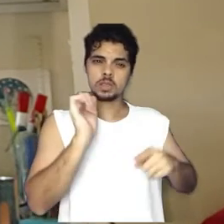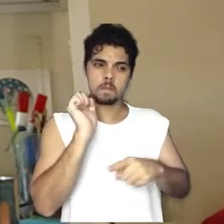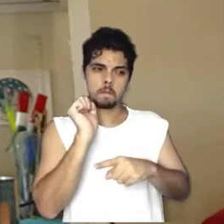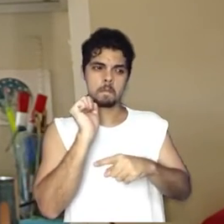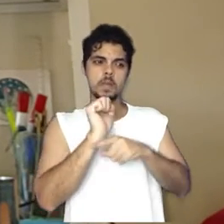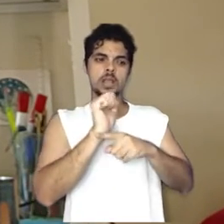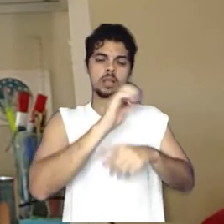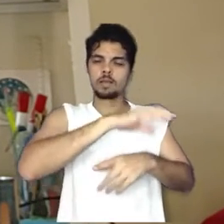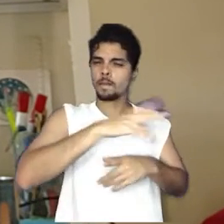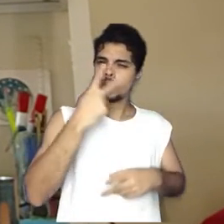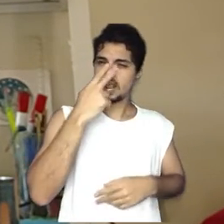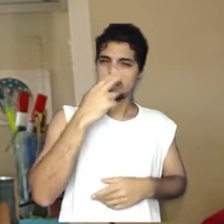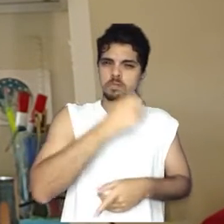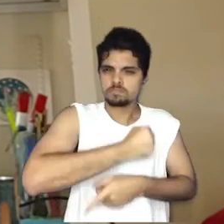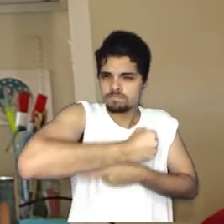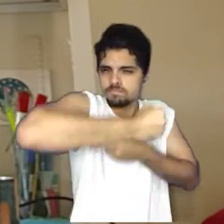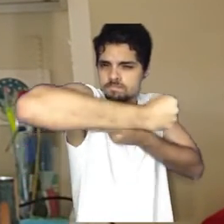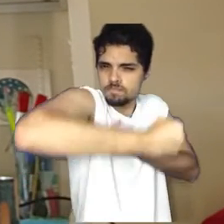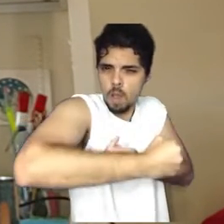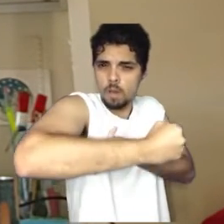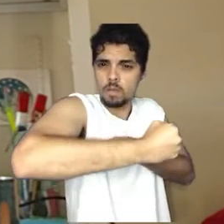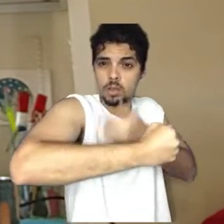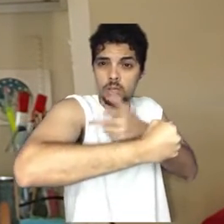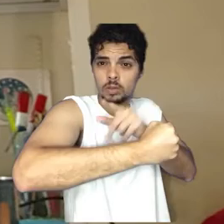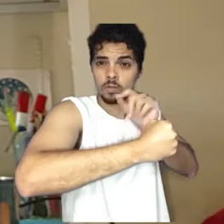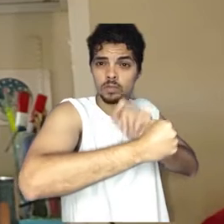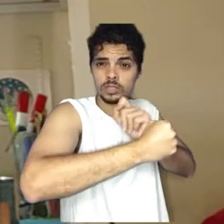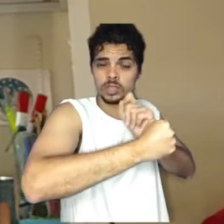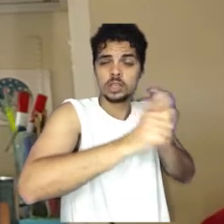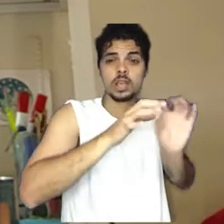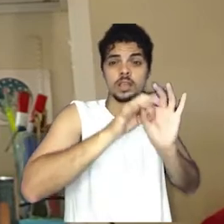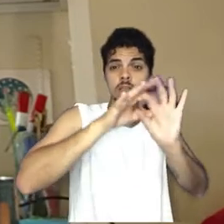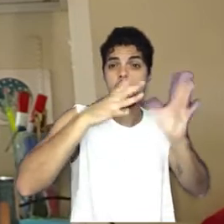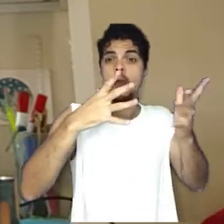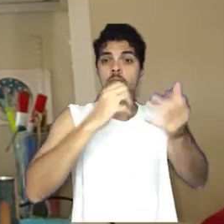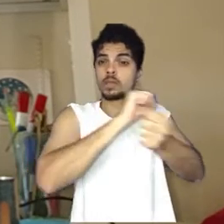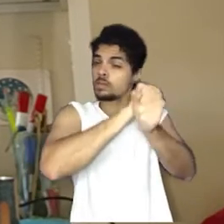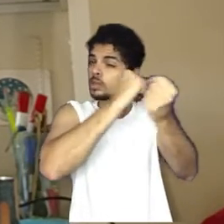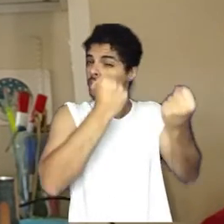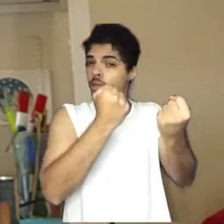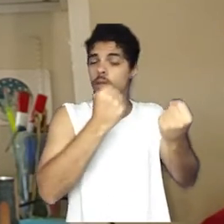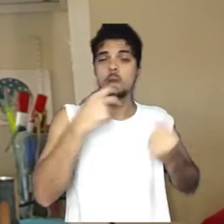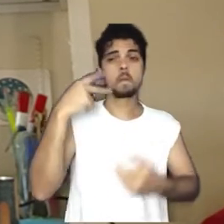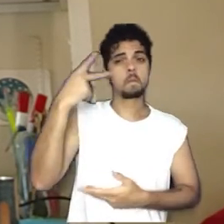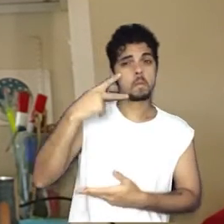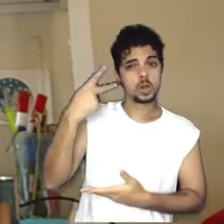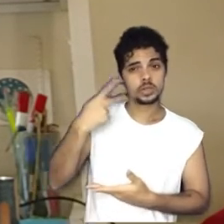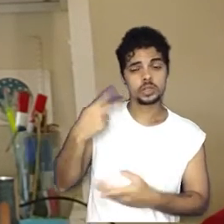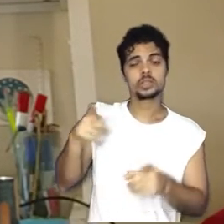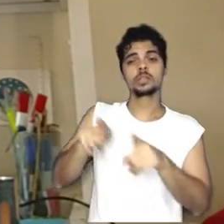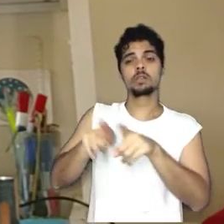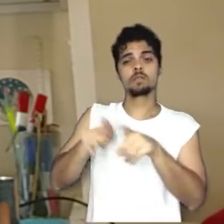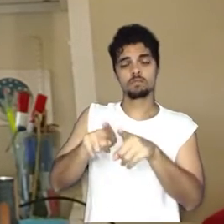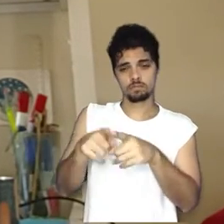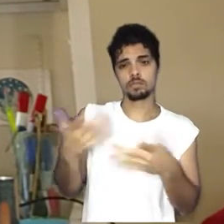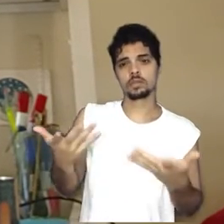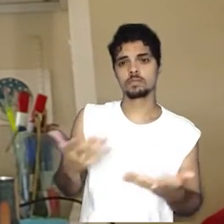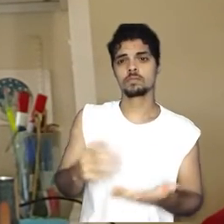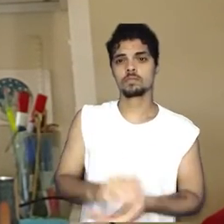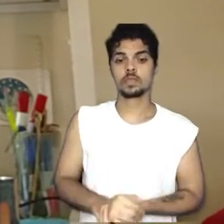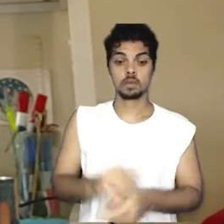para fazer a defesa da independência do Brasil, inclusive fazendo uma defesa